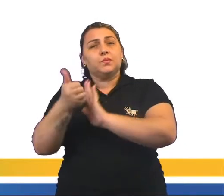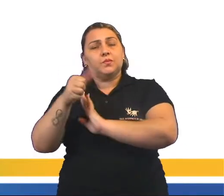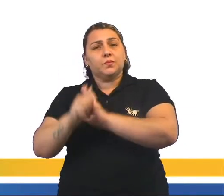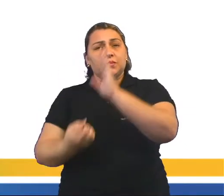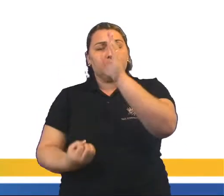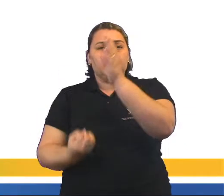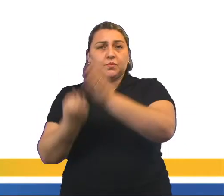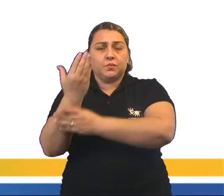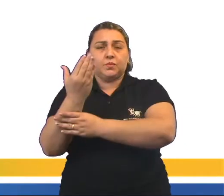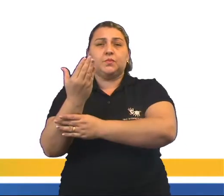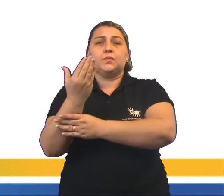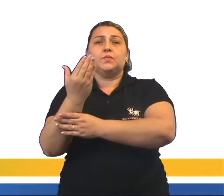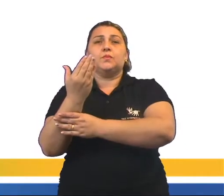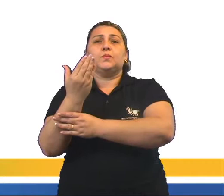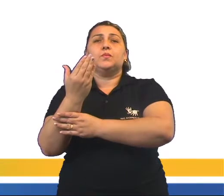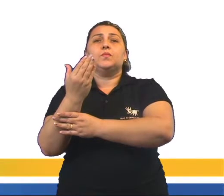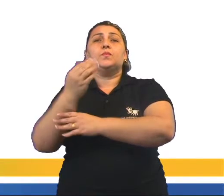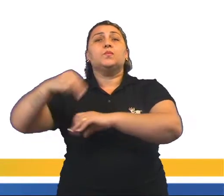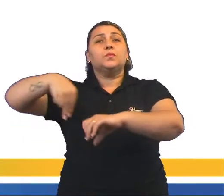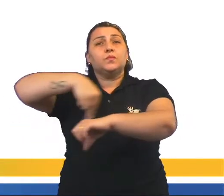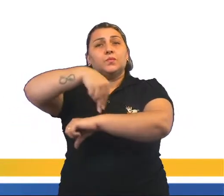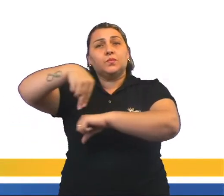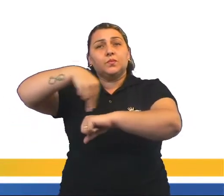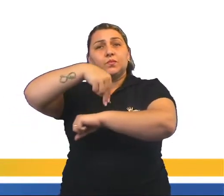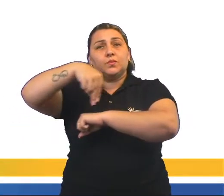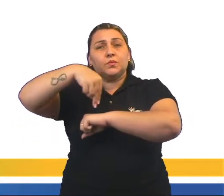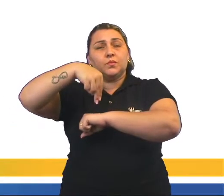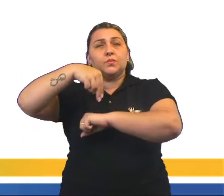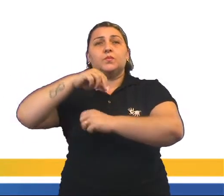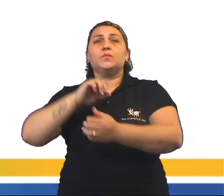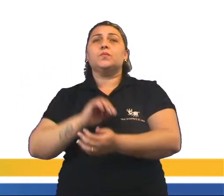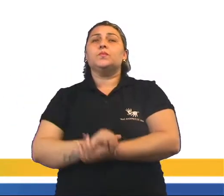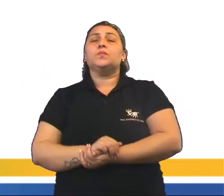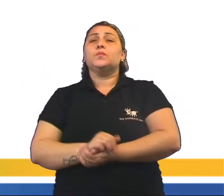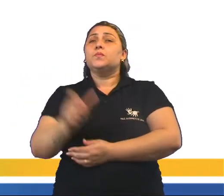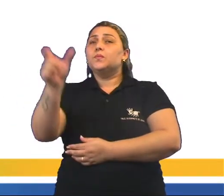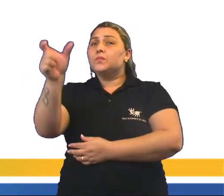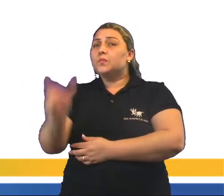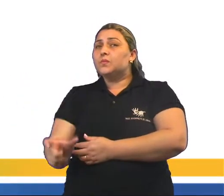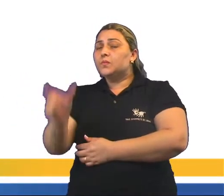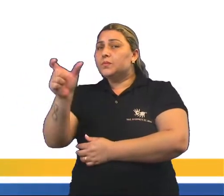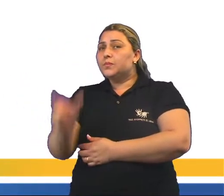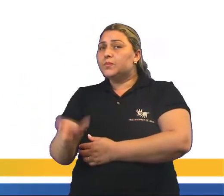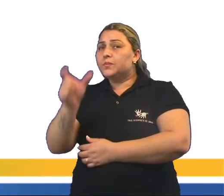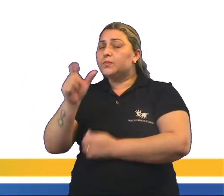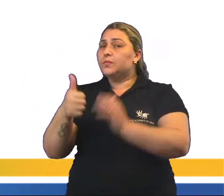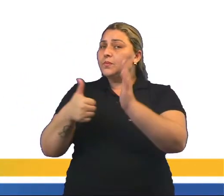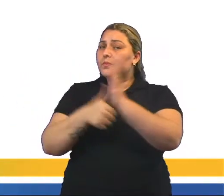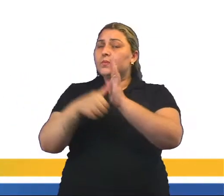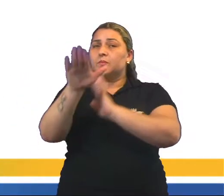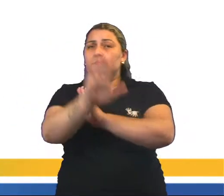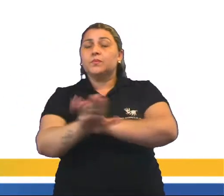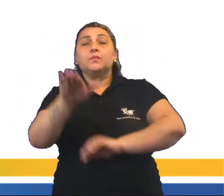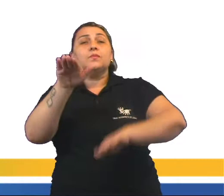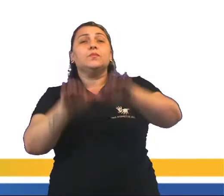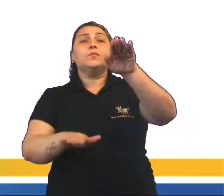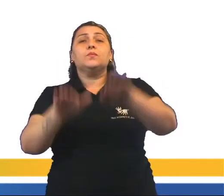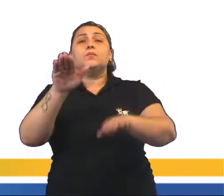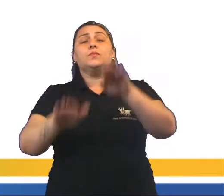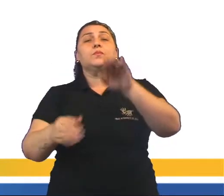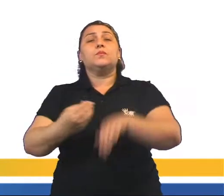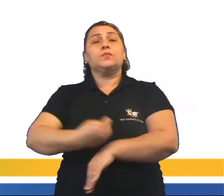quando surgiu a noção de nação. Em um indivíduo, o nível de identidade nacional vai depender da